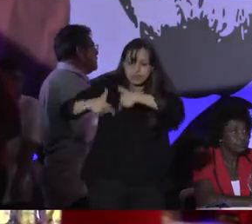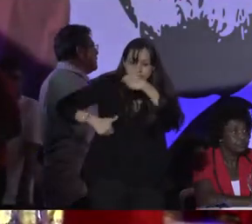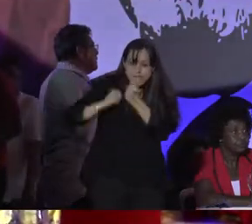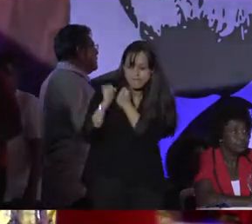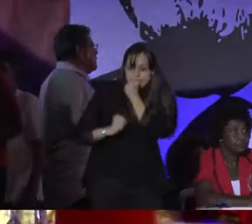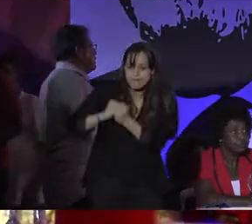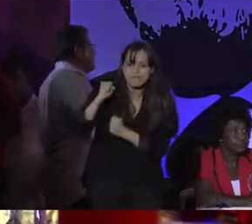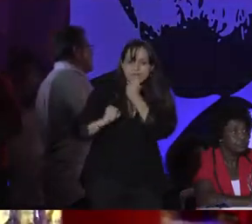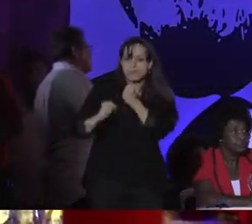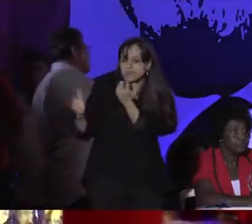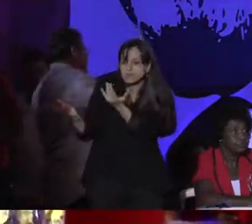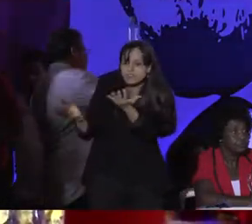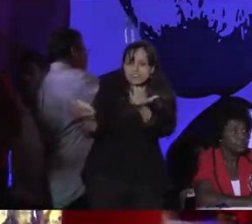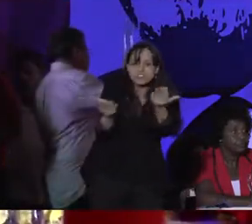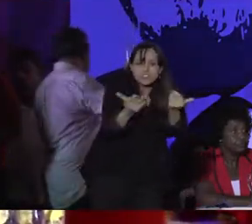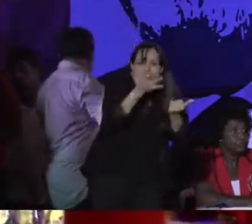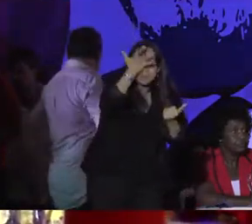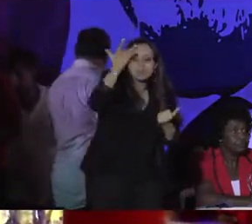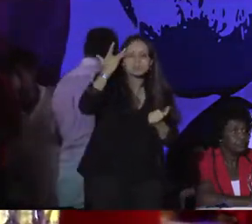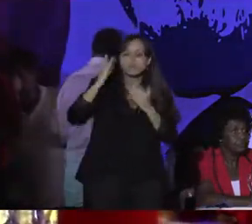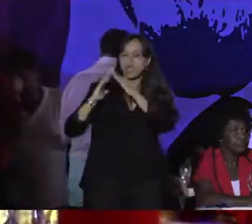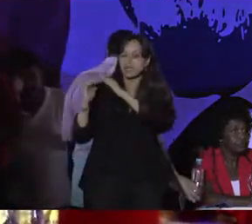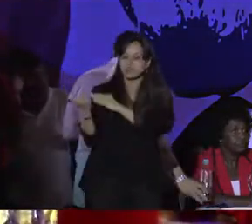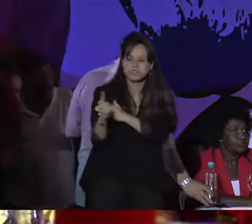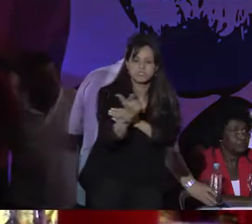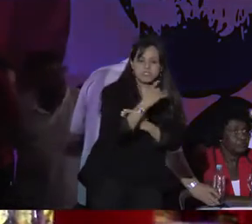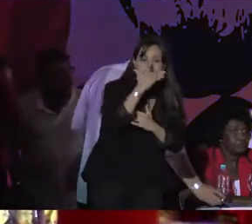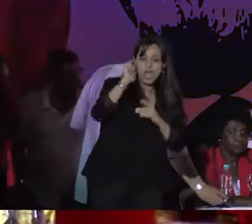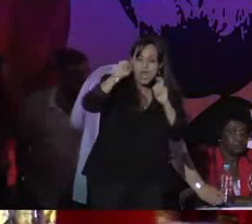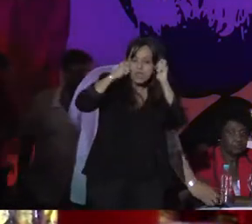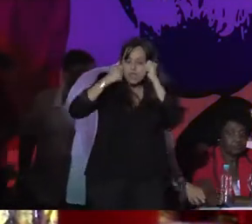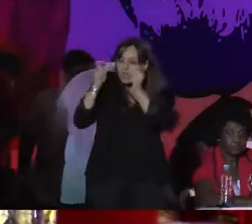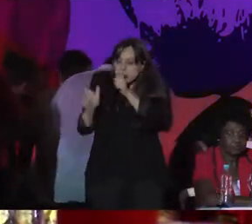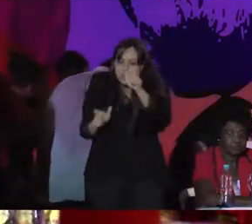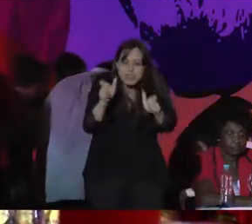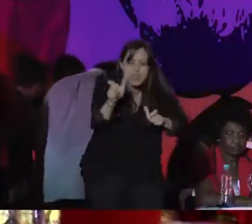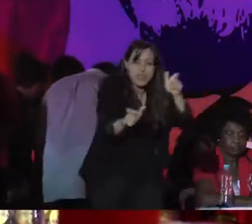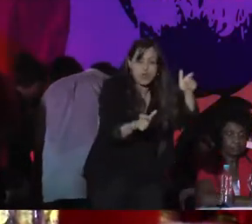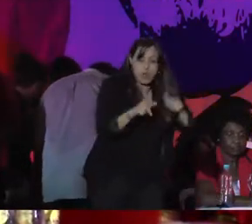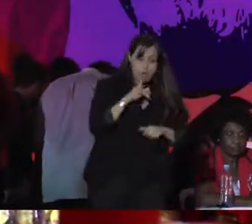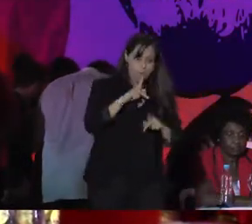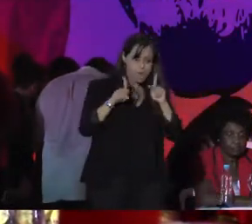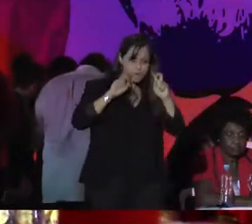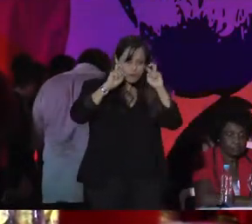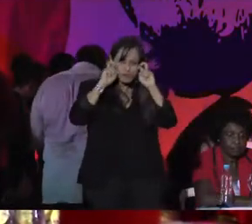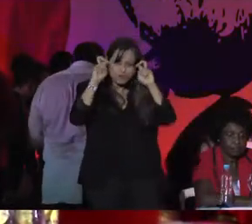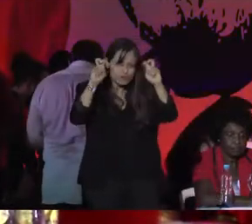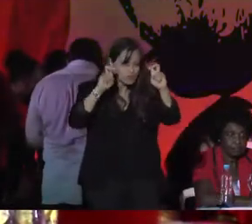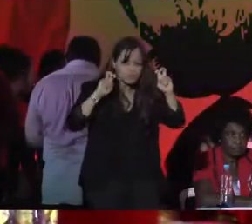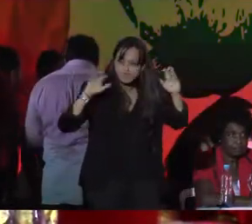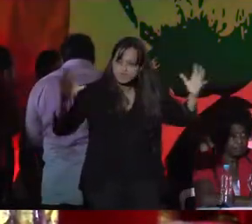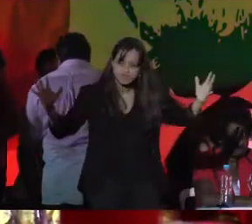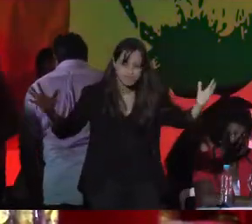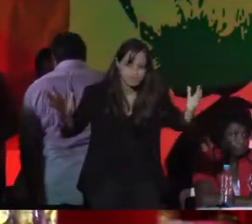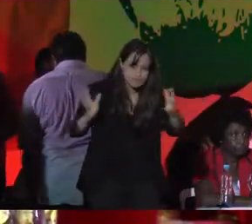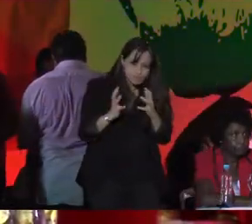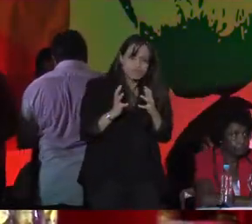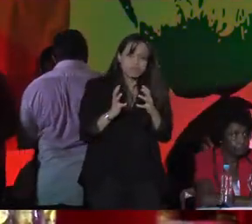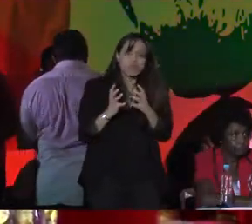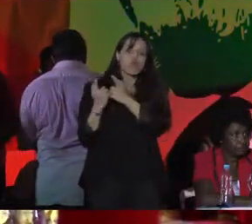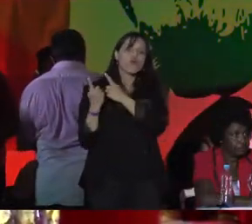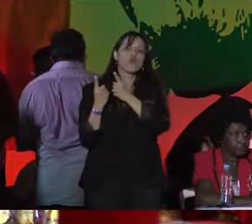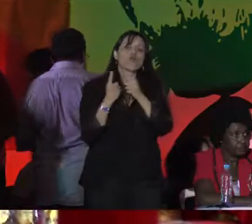teto, negros, professores, intelectuais, na luta contra o